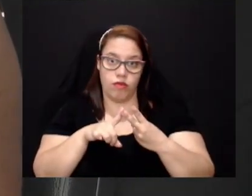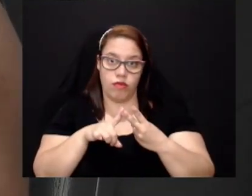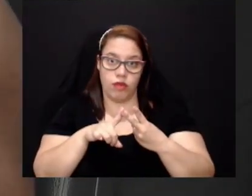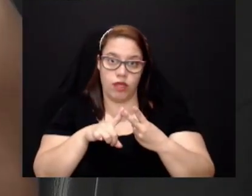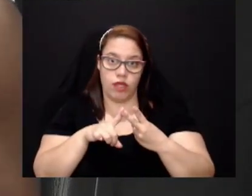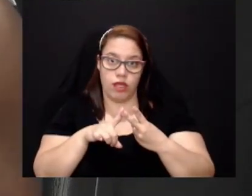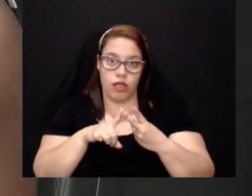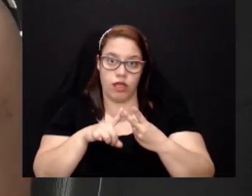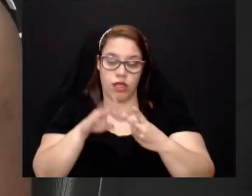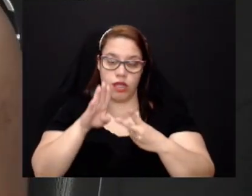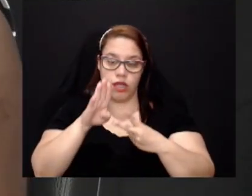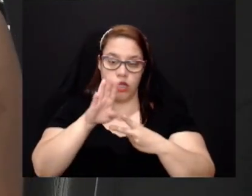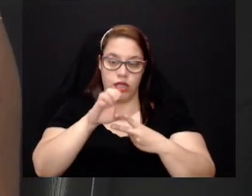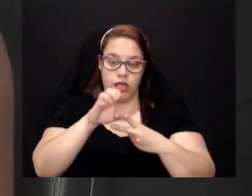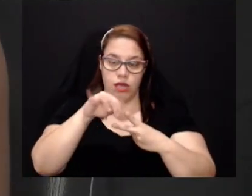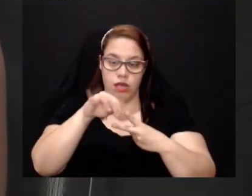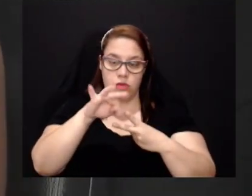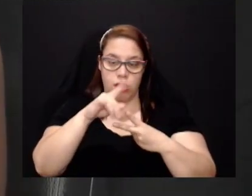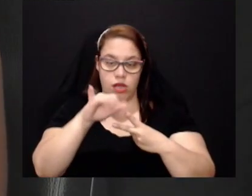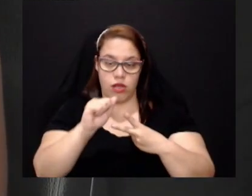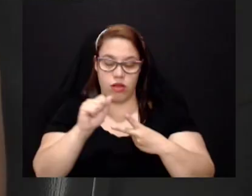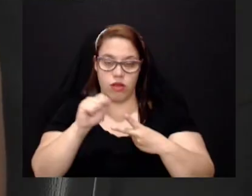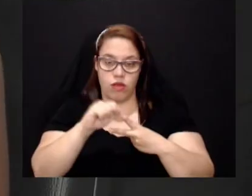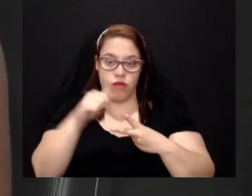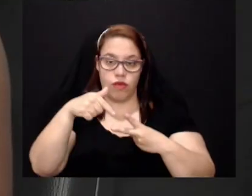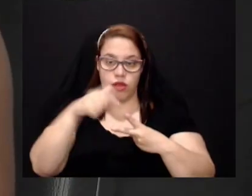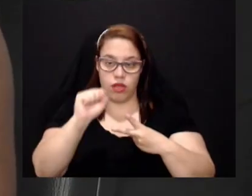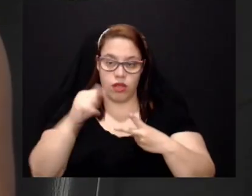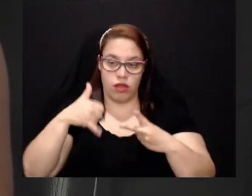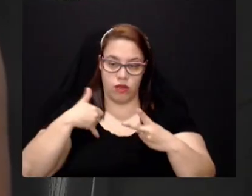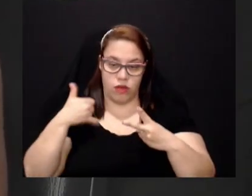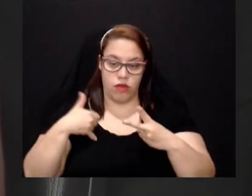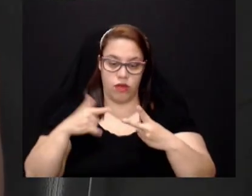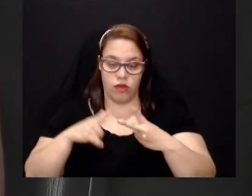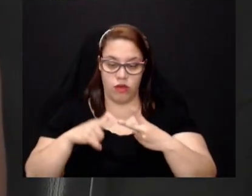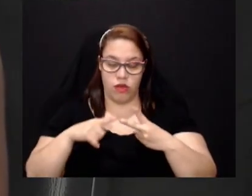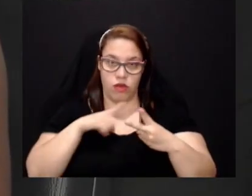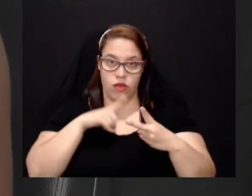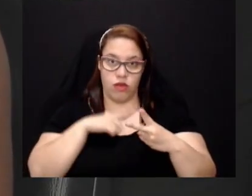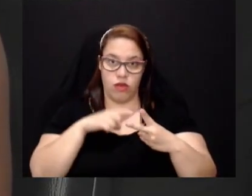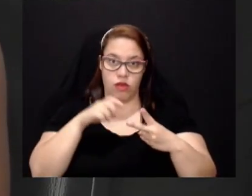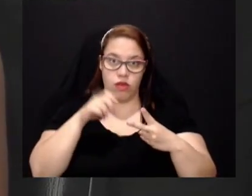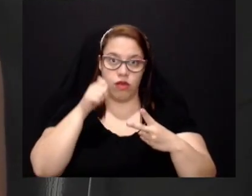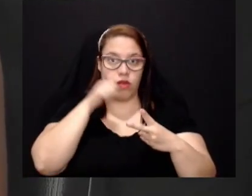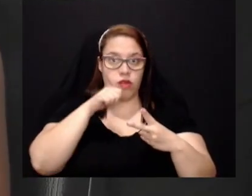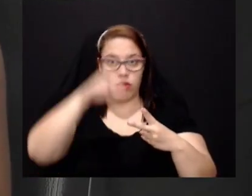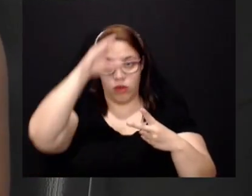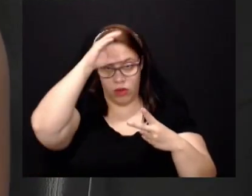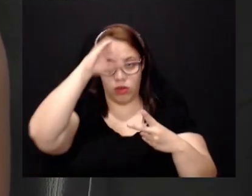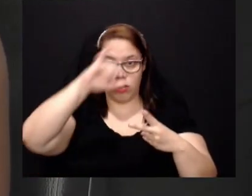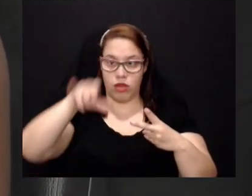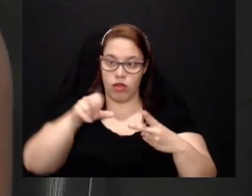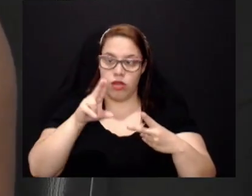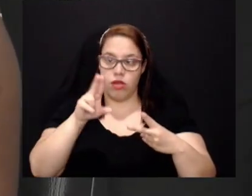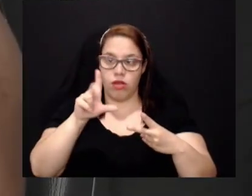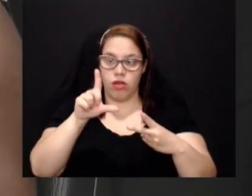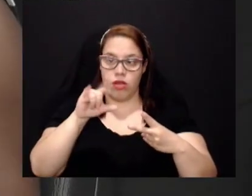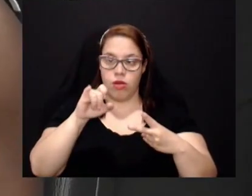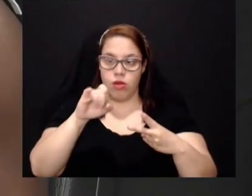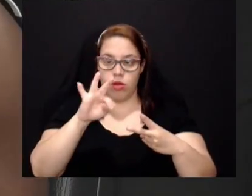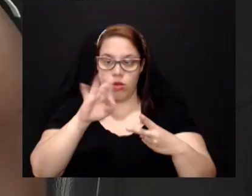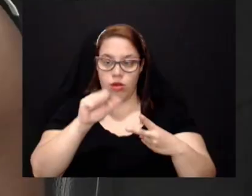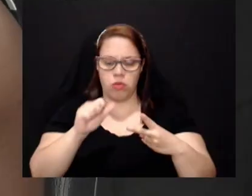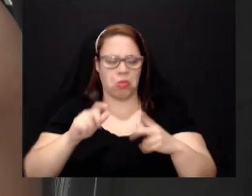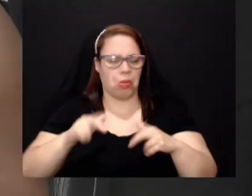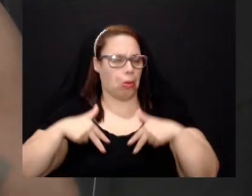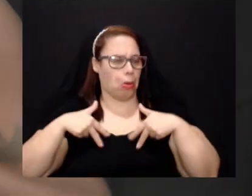Benedita Camilo, que acabou de fazer 78 anos, e eu tenho a minha tia Julieta, que tem 80 anos e uma disposição para